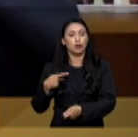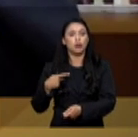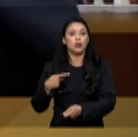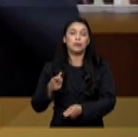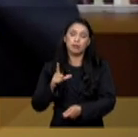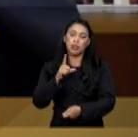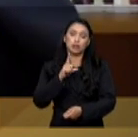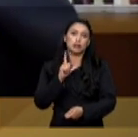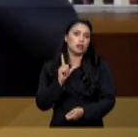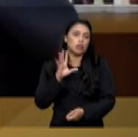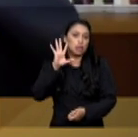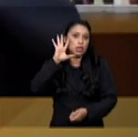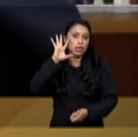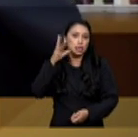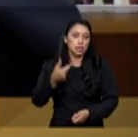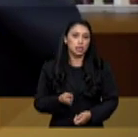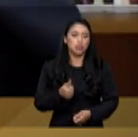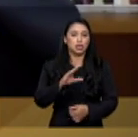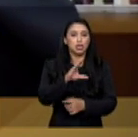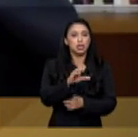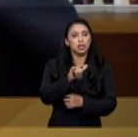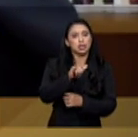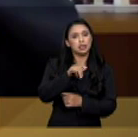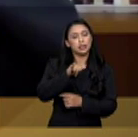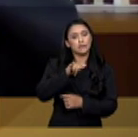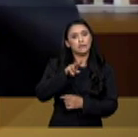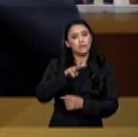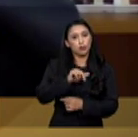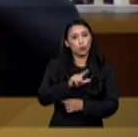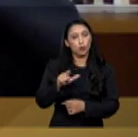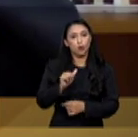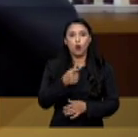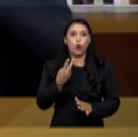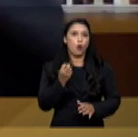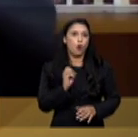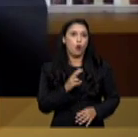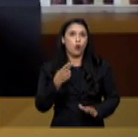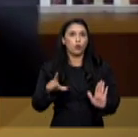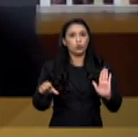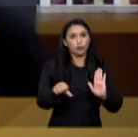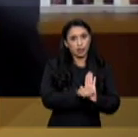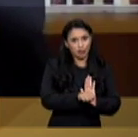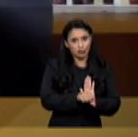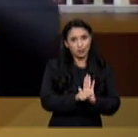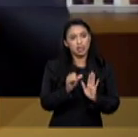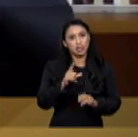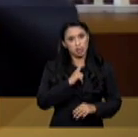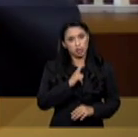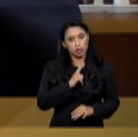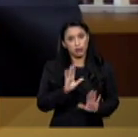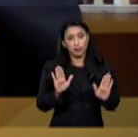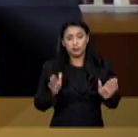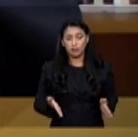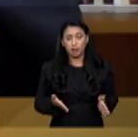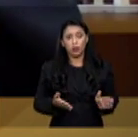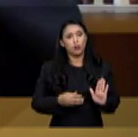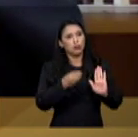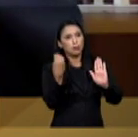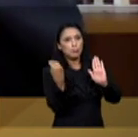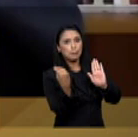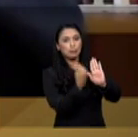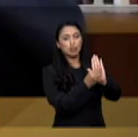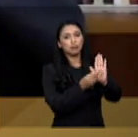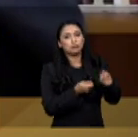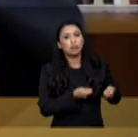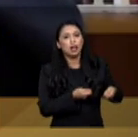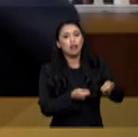a responsabilidade civil ou criminal dos infratores. Esse foi o dispositivo que serviu